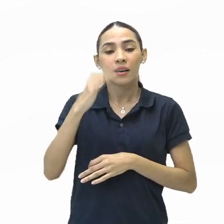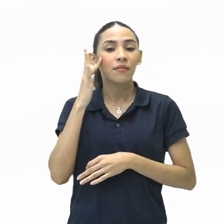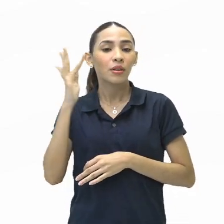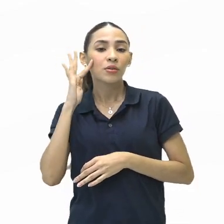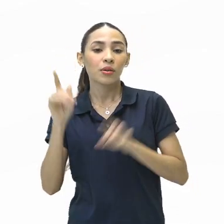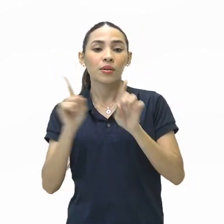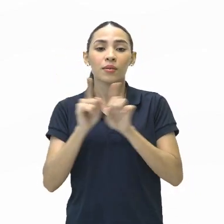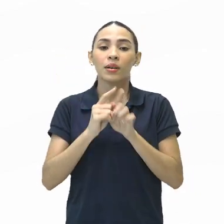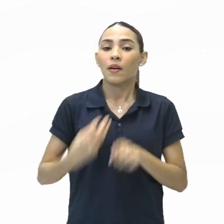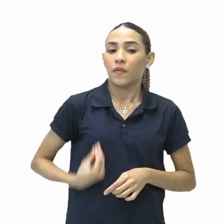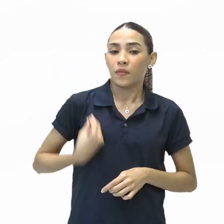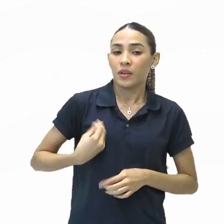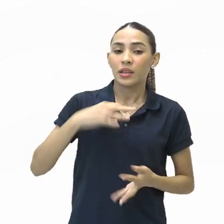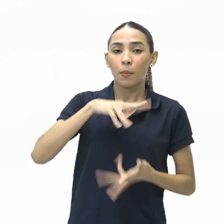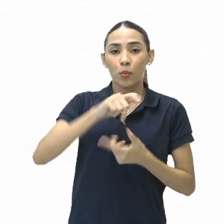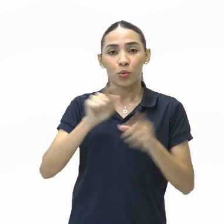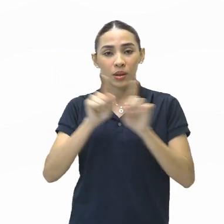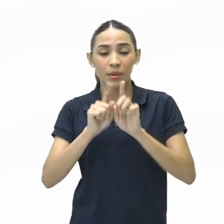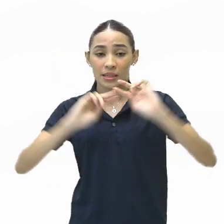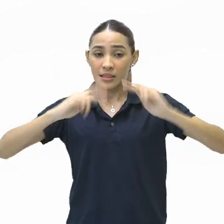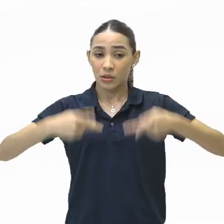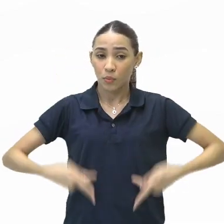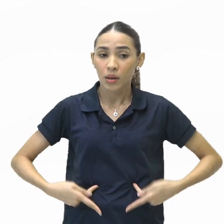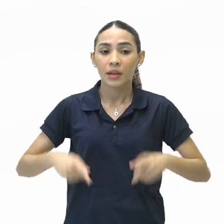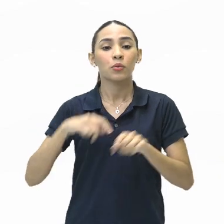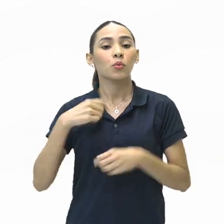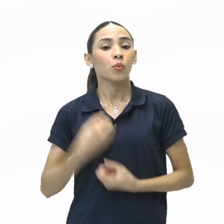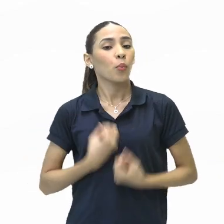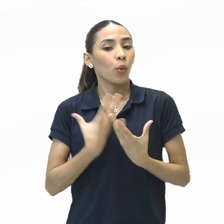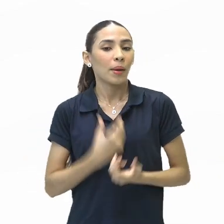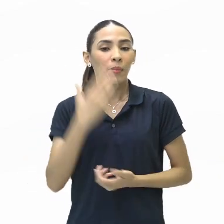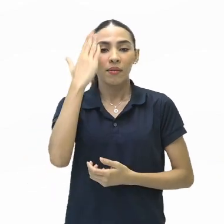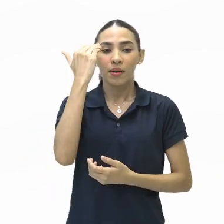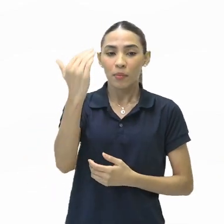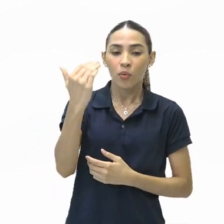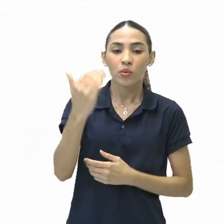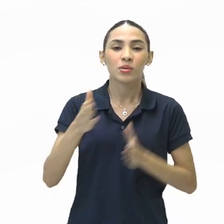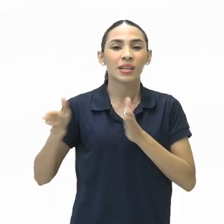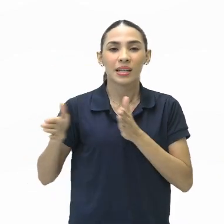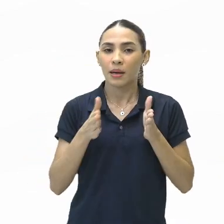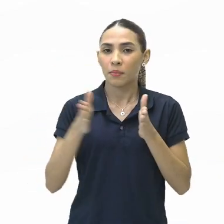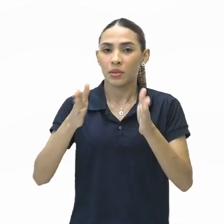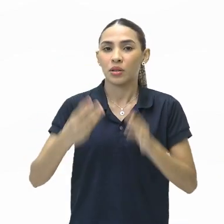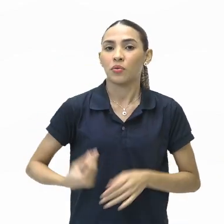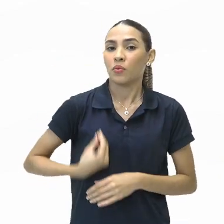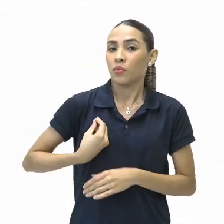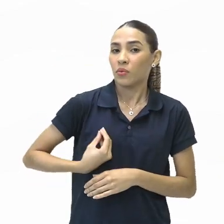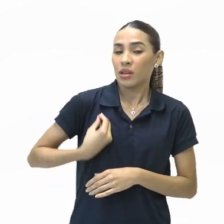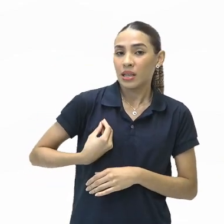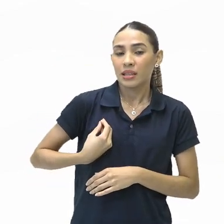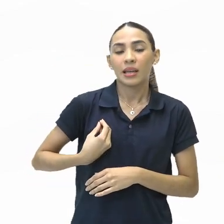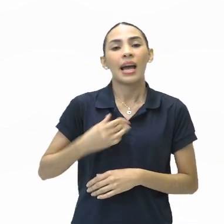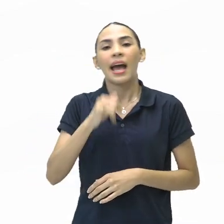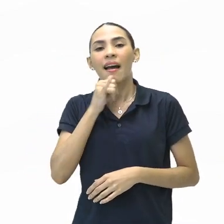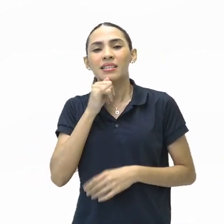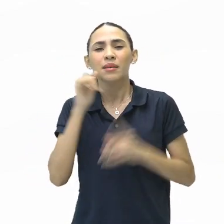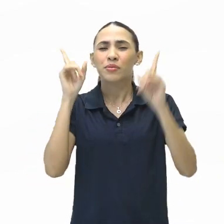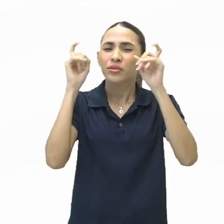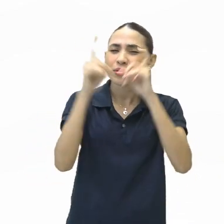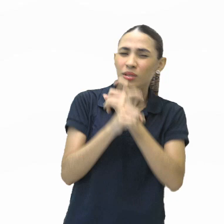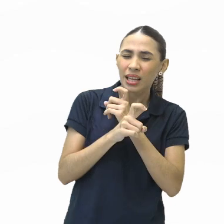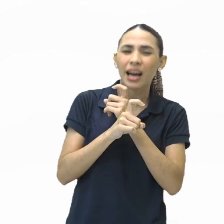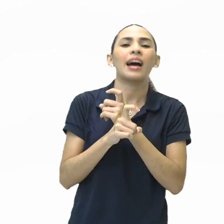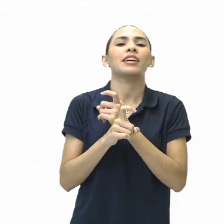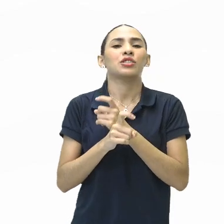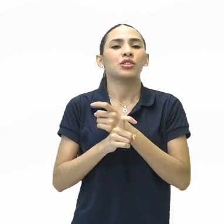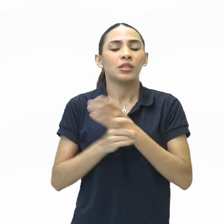sobre a vida, o mundo e o ser humano. O poema famoso é No Meio do Caminho. No meio do caminho tinha uma pedra no